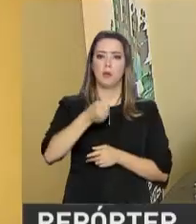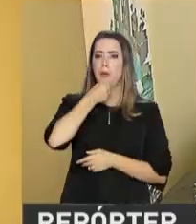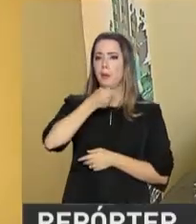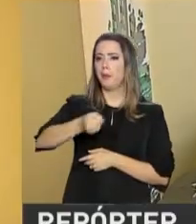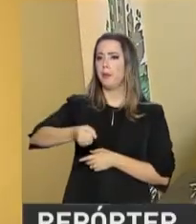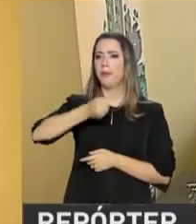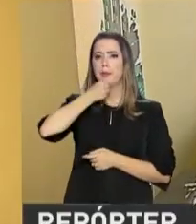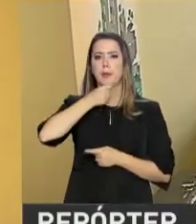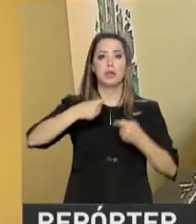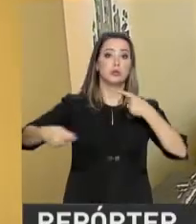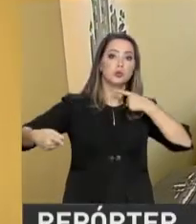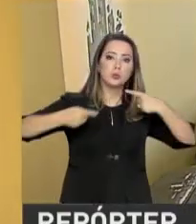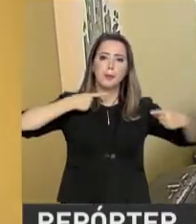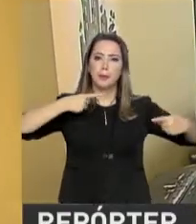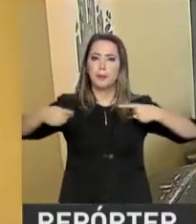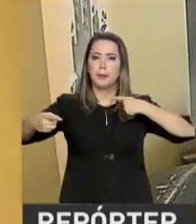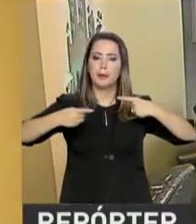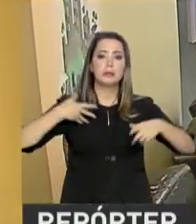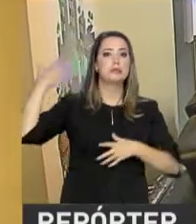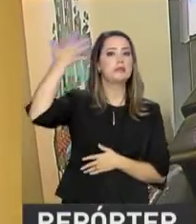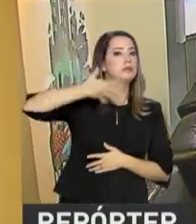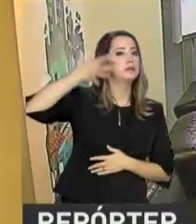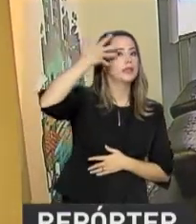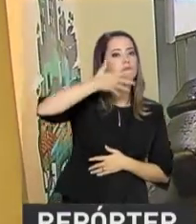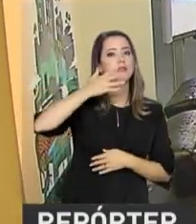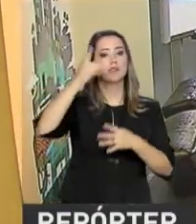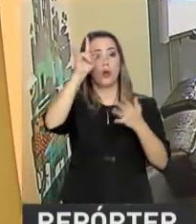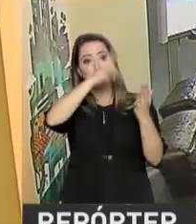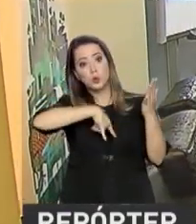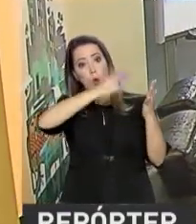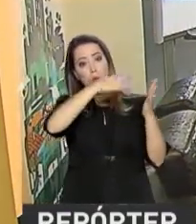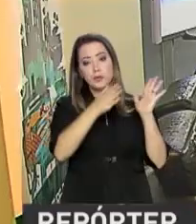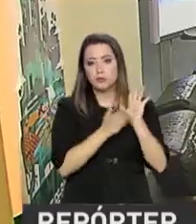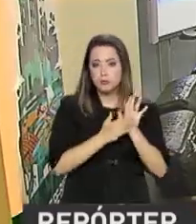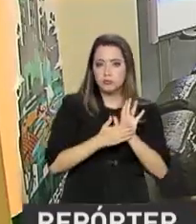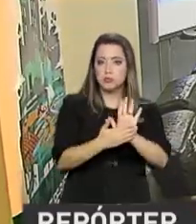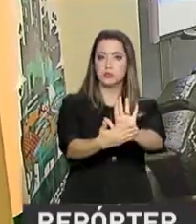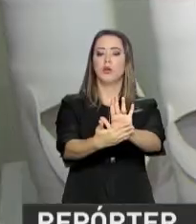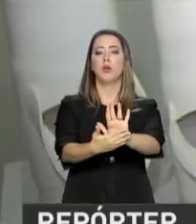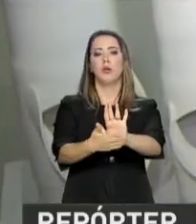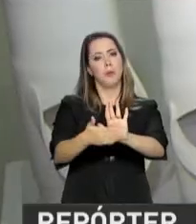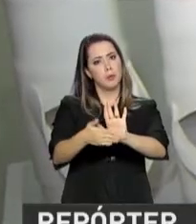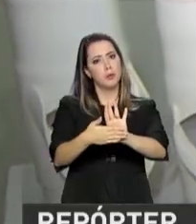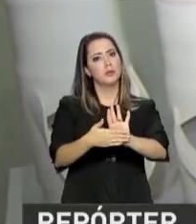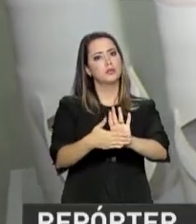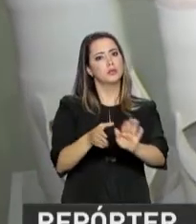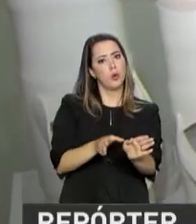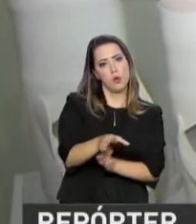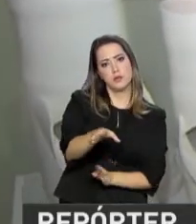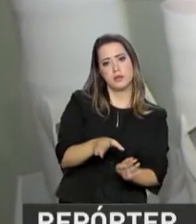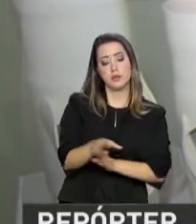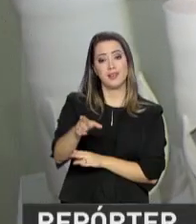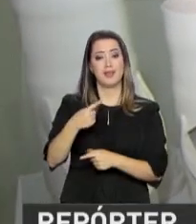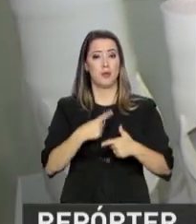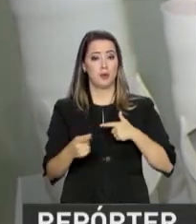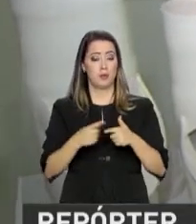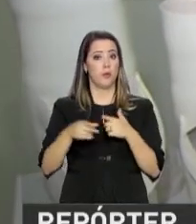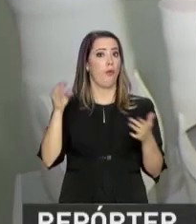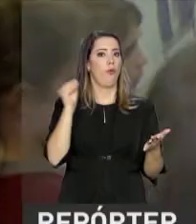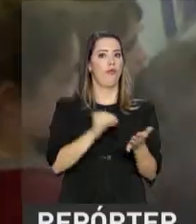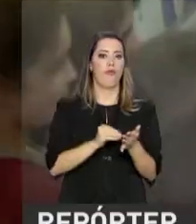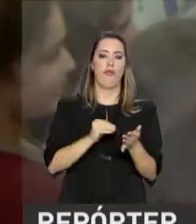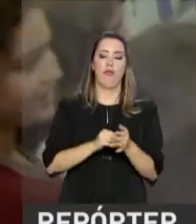debates painéis documentos e propostas para ajudar a solucionar problemas graves como a falta